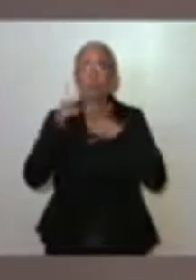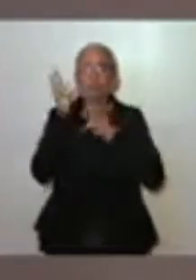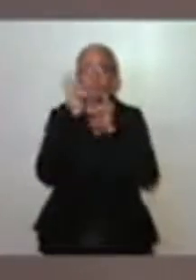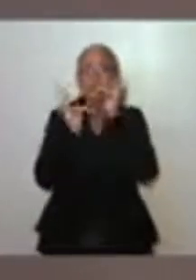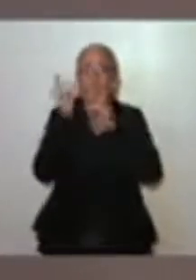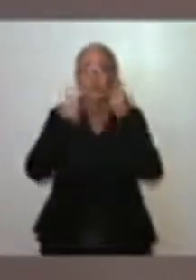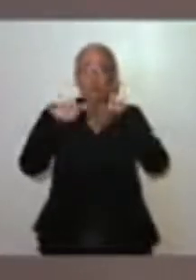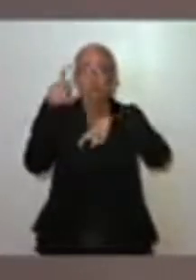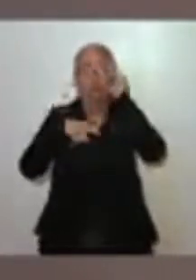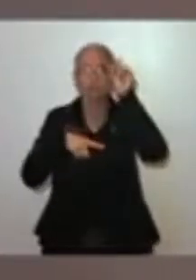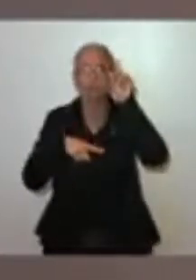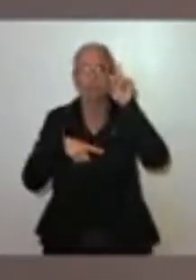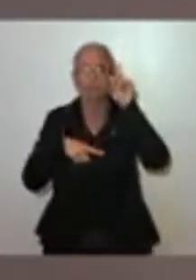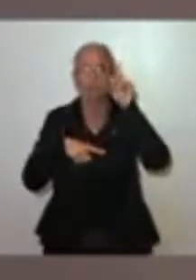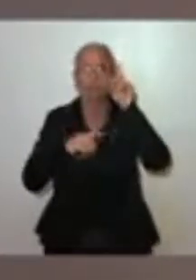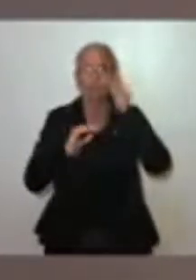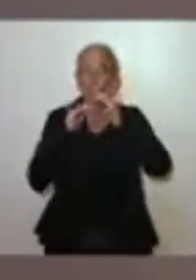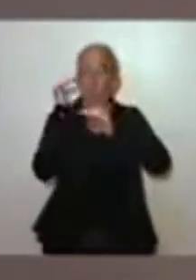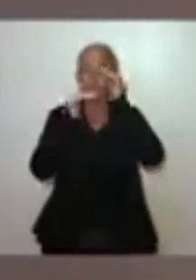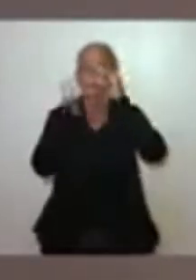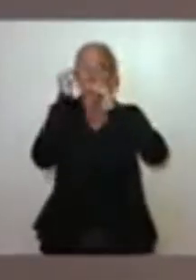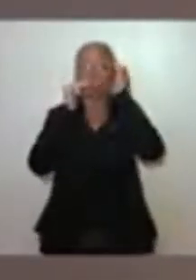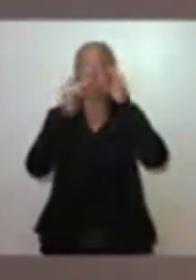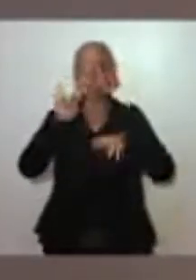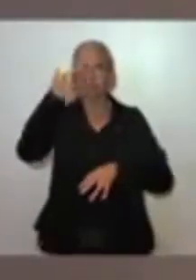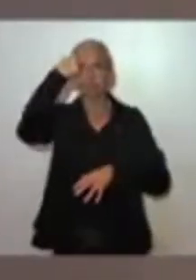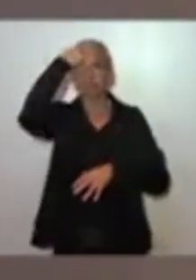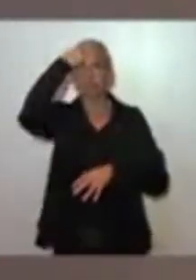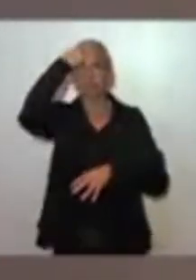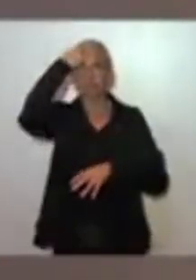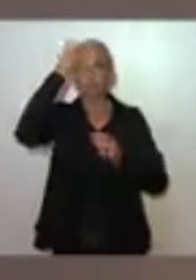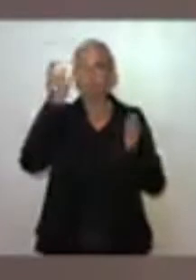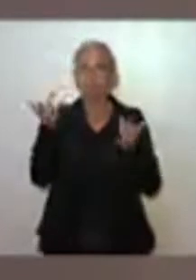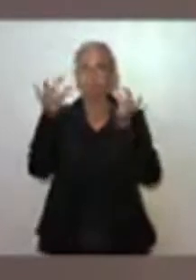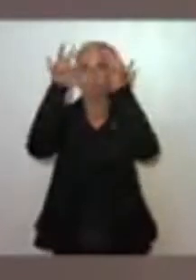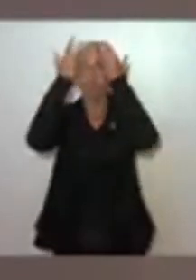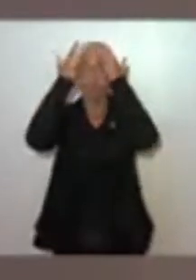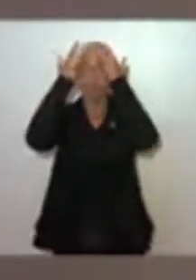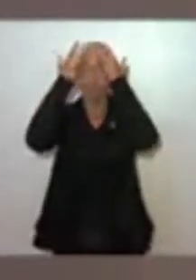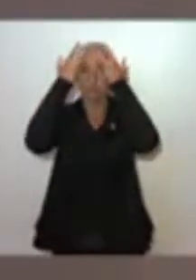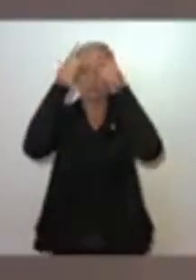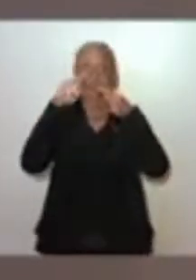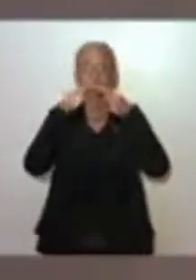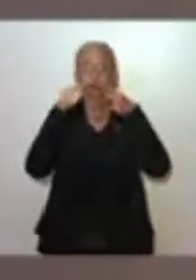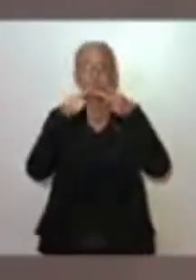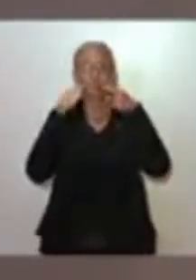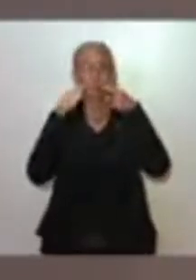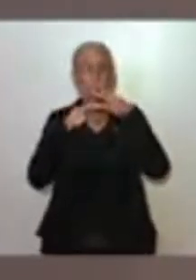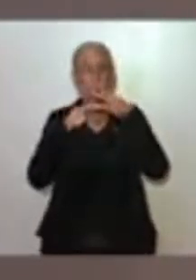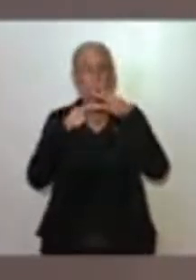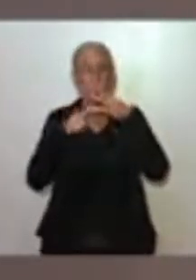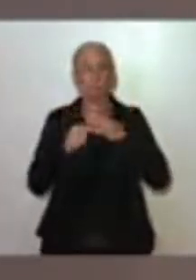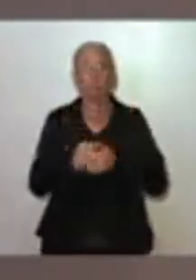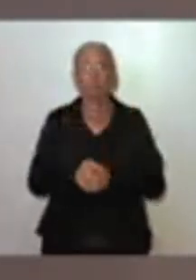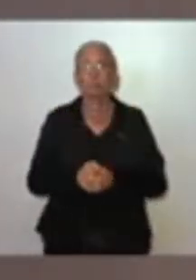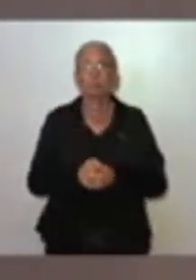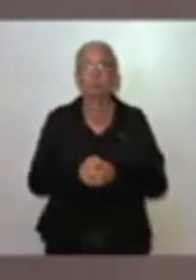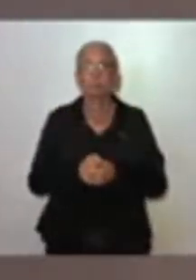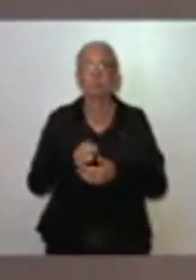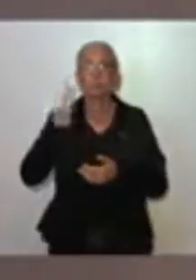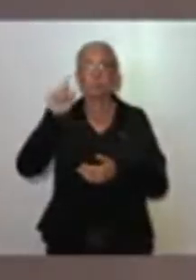e eu queria fazer uma breve reflexão sobre cada um desses três tópicos os